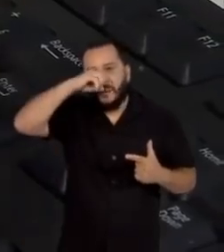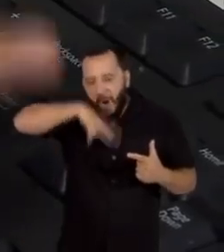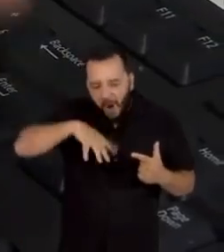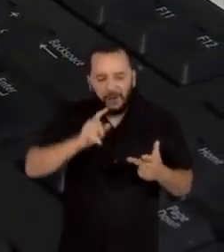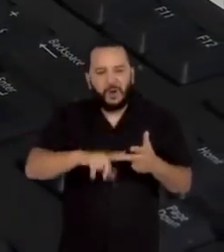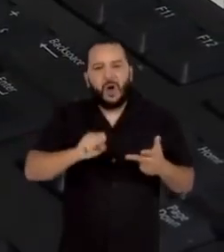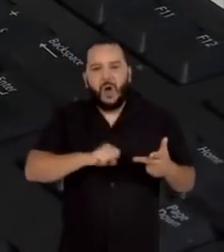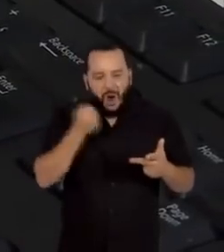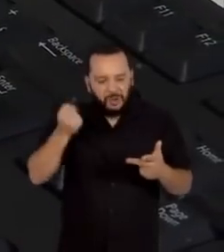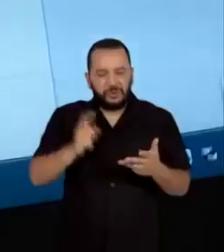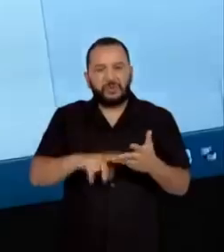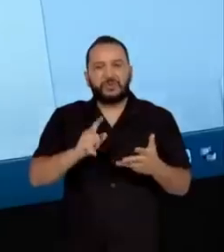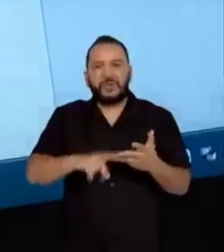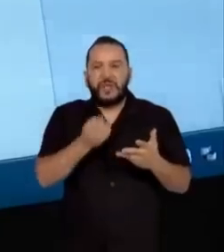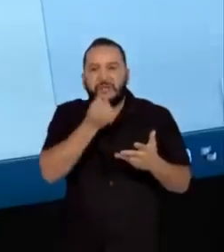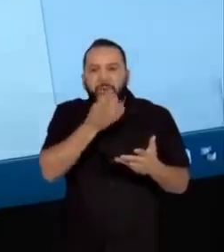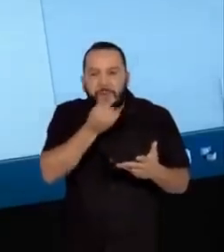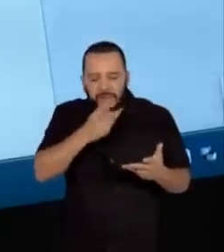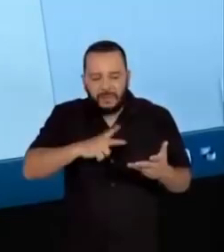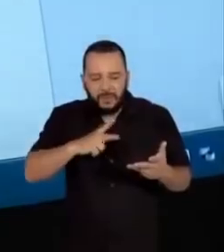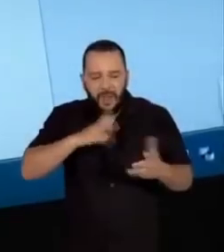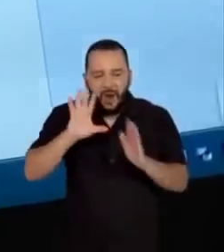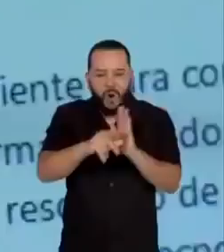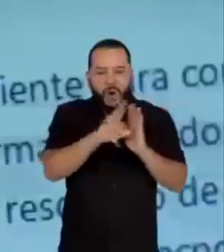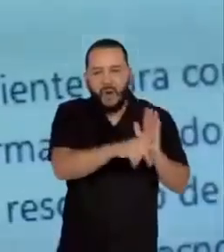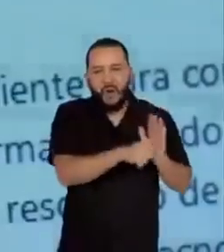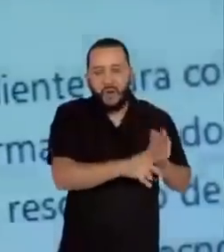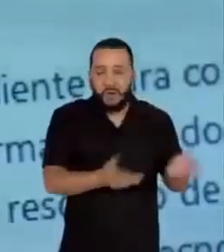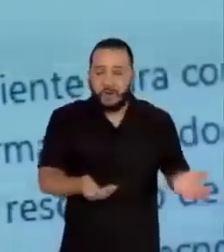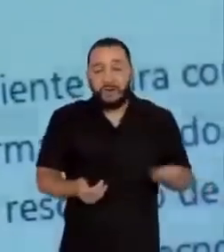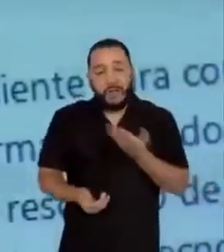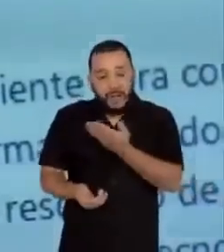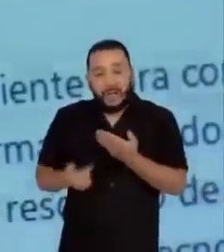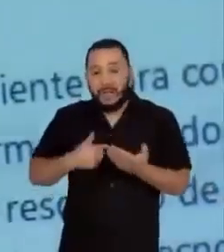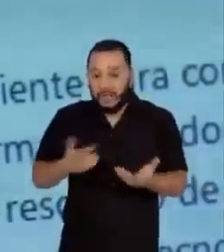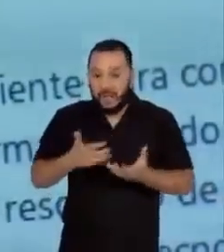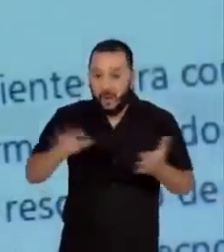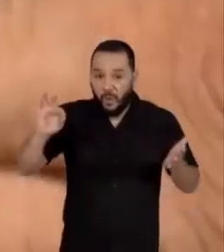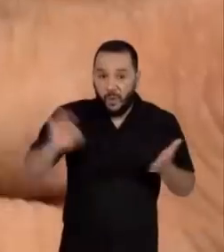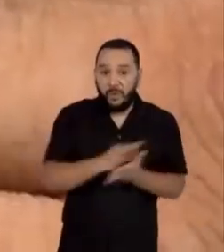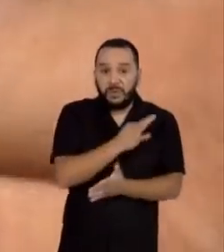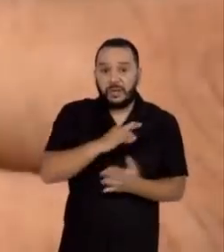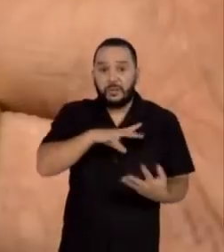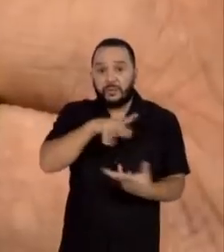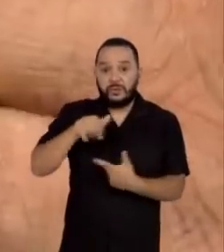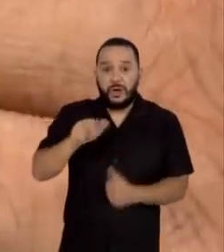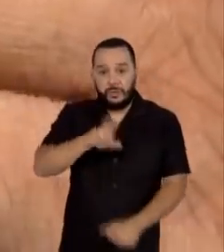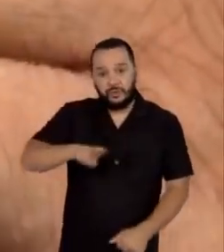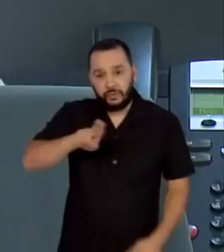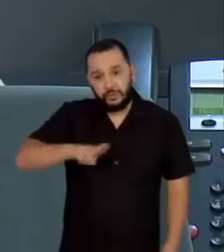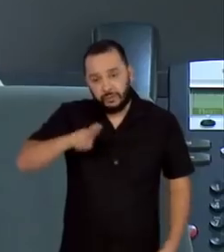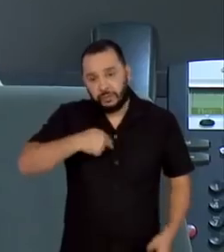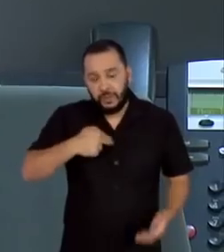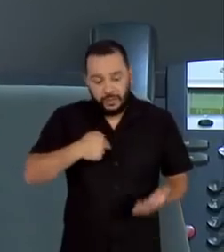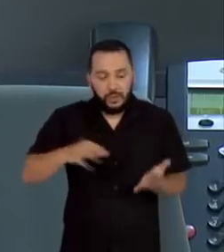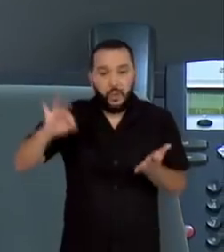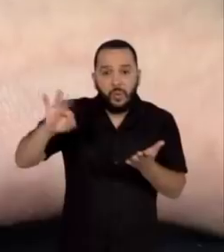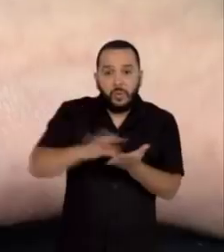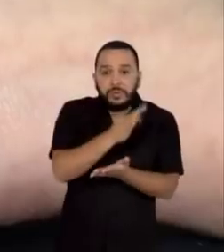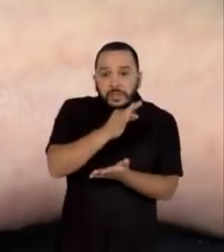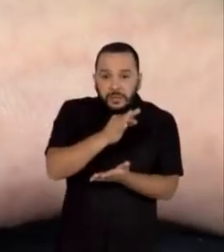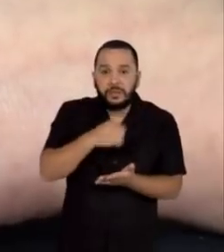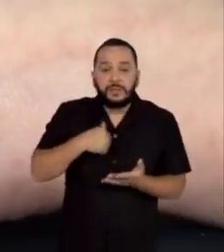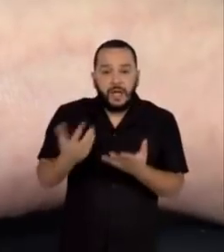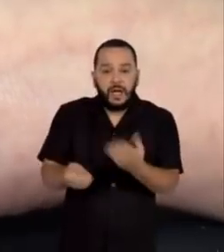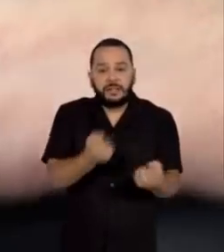de dados pessoais. Para enfrentar isso, ele propôs um contrato global de uso. Hoje, esse contrato para salvar a internet tem